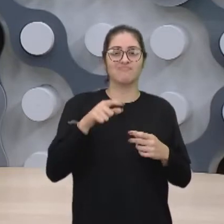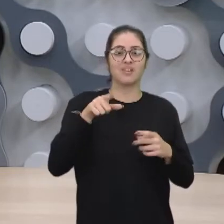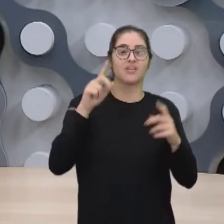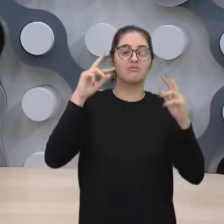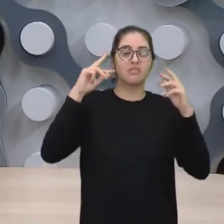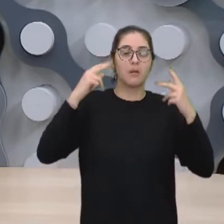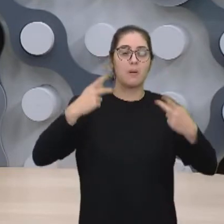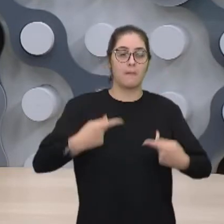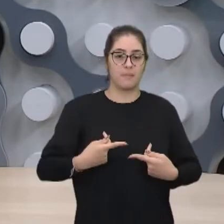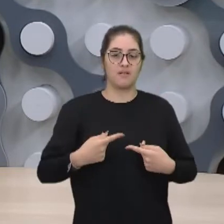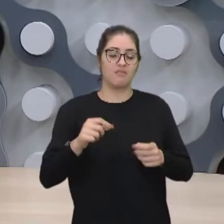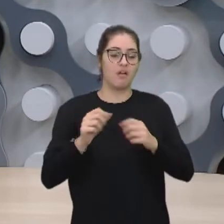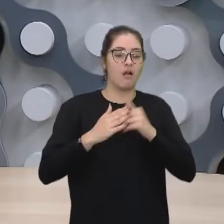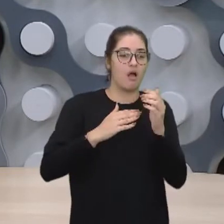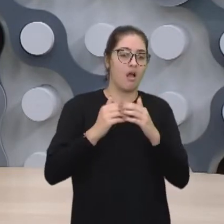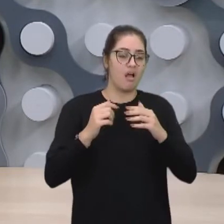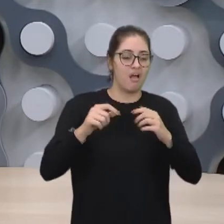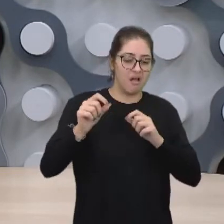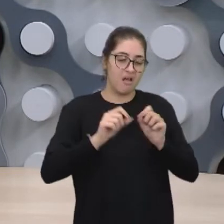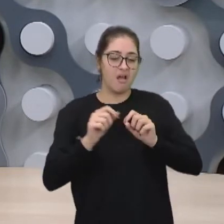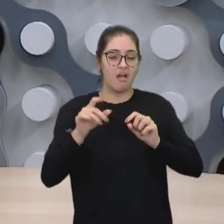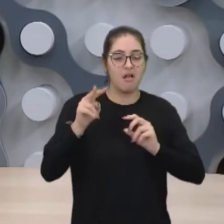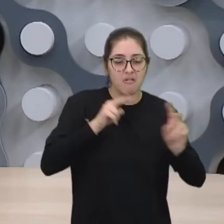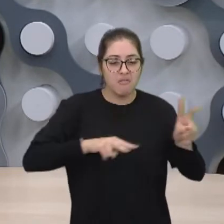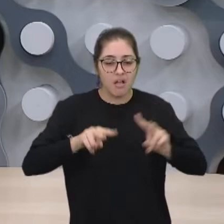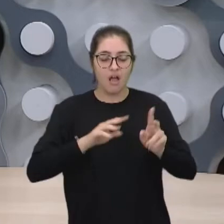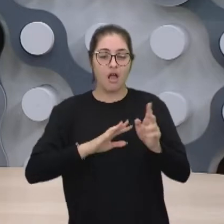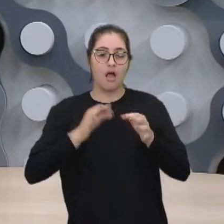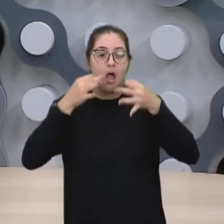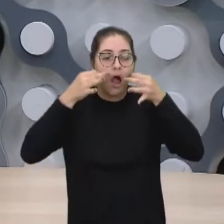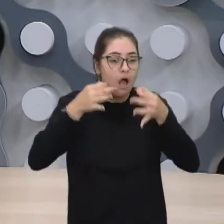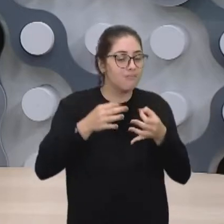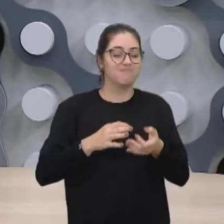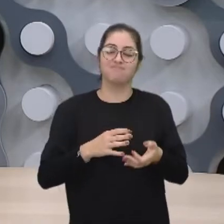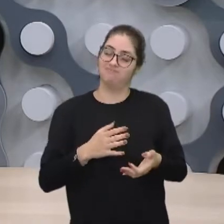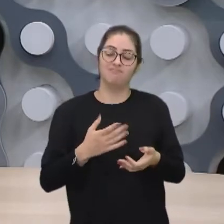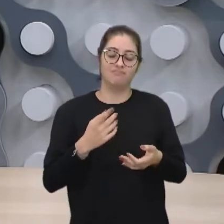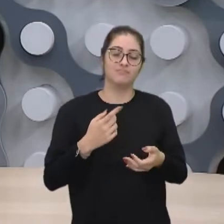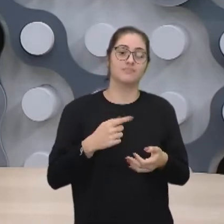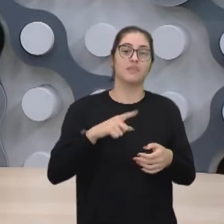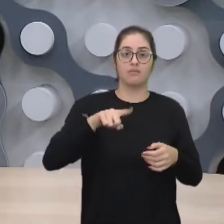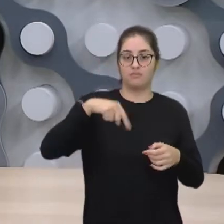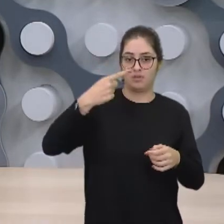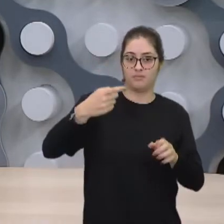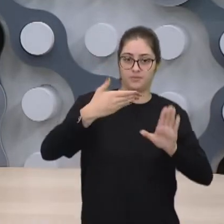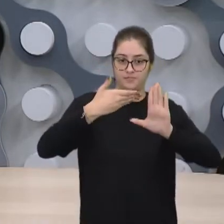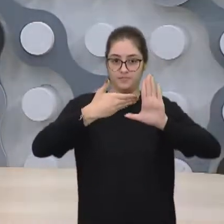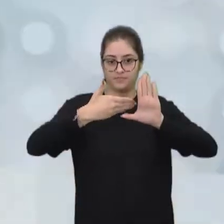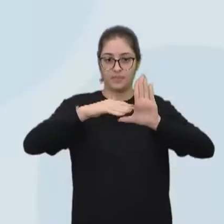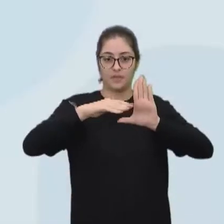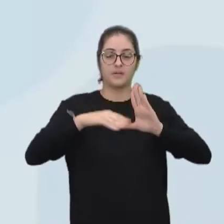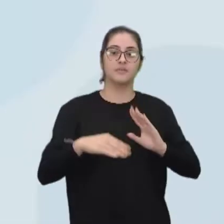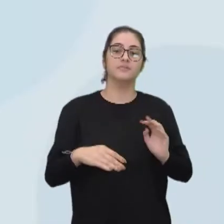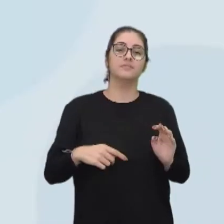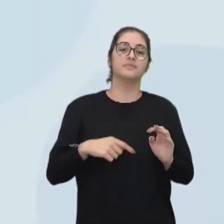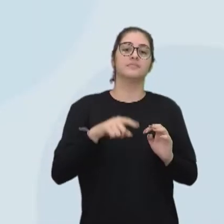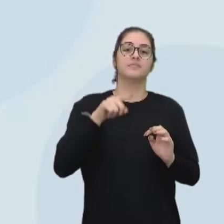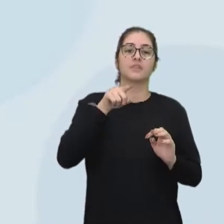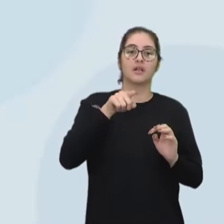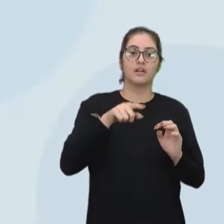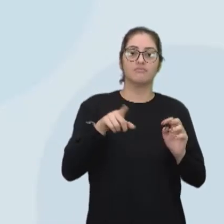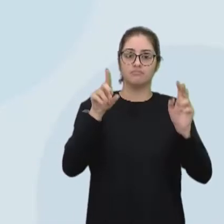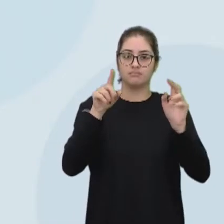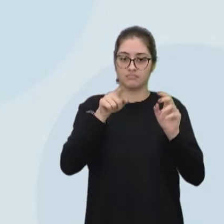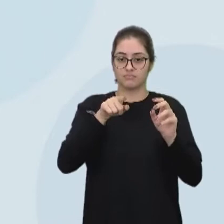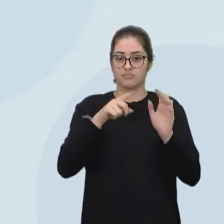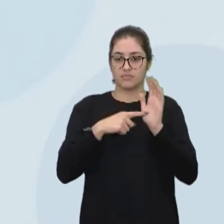aí de qualquer maneira, sem um controle e sem uma eficácia. Vamos lá para a próxima tela. Está aí um exemplo aí, né, da